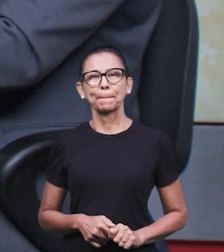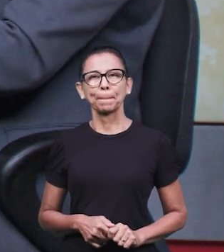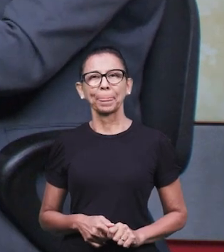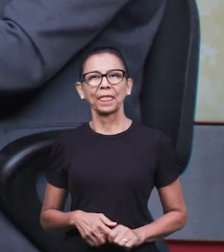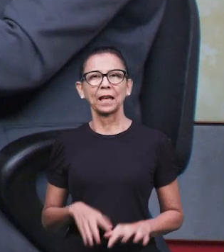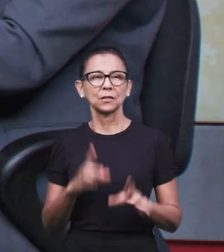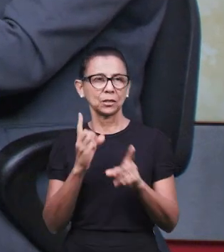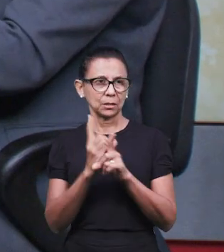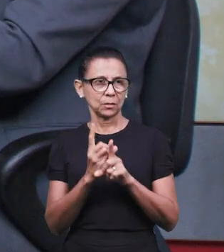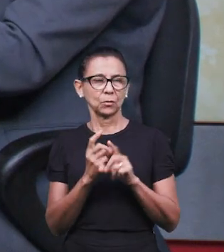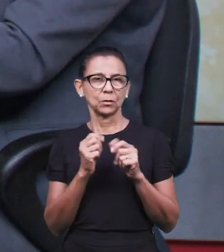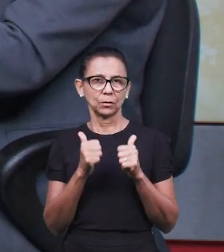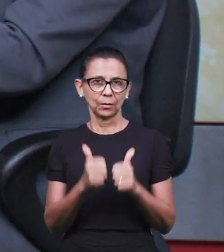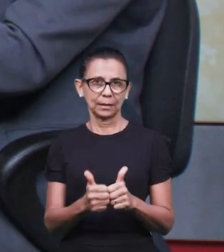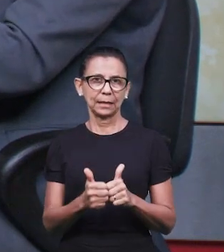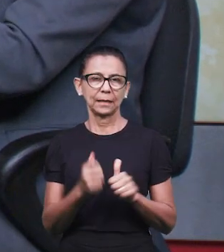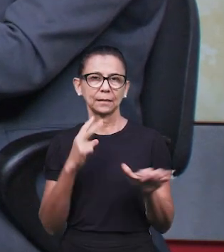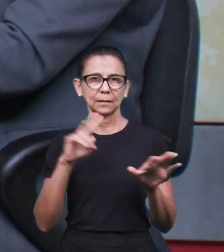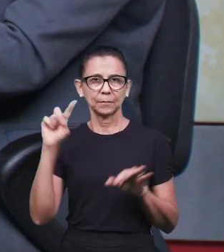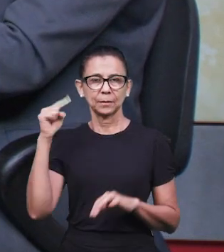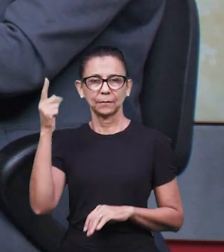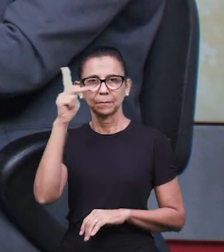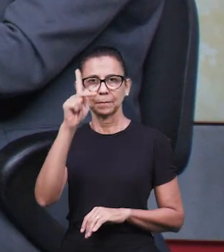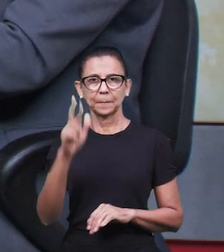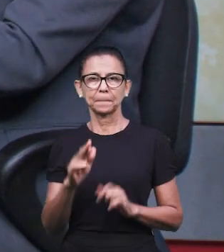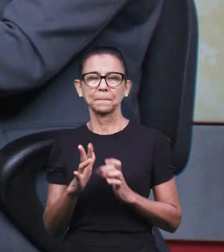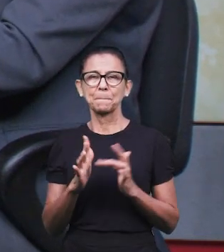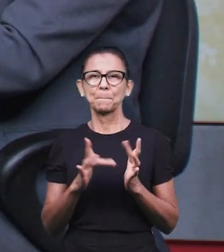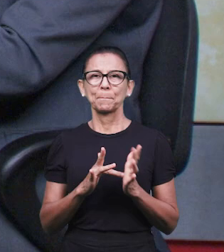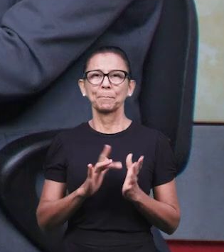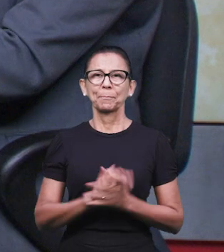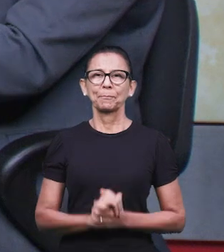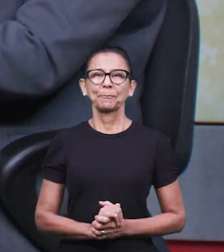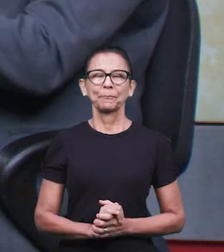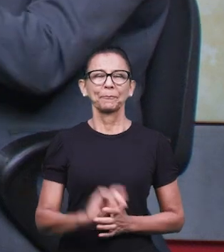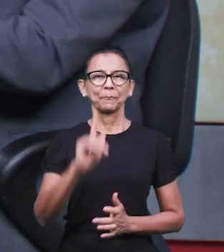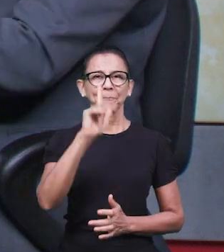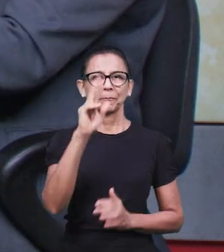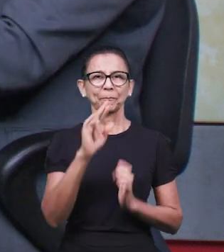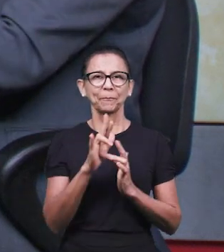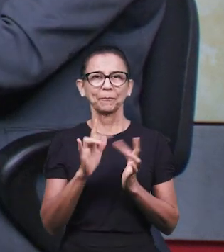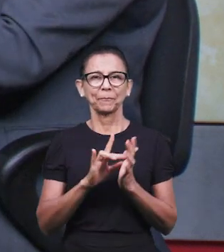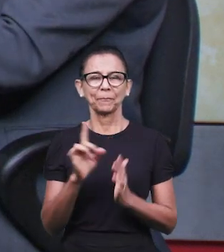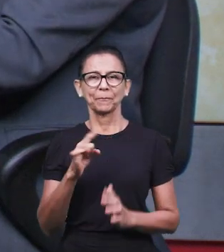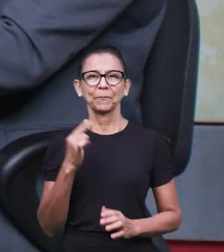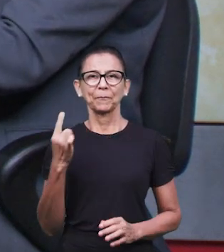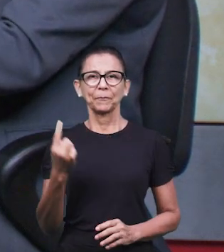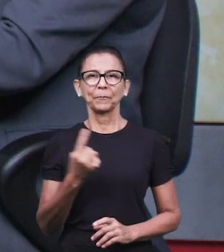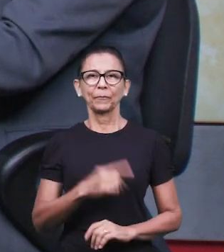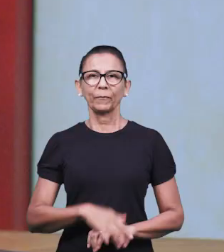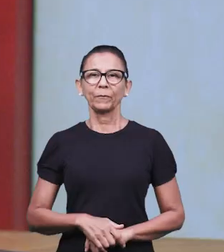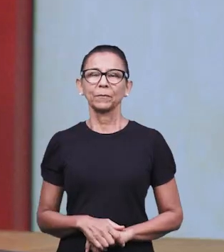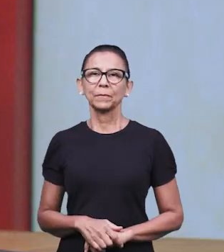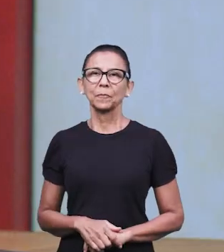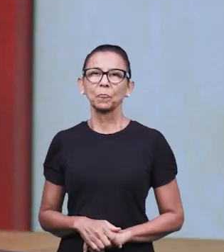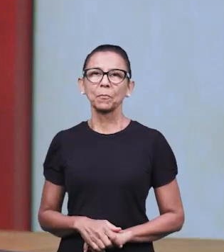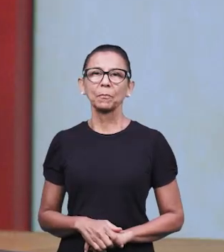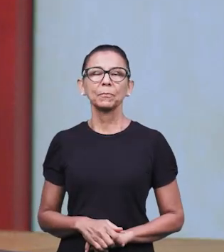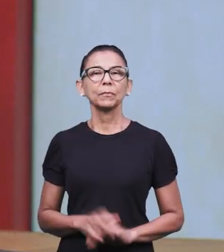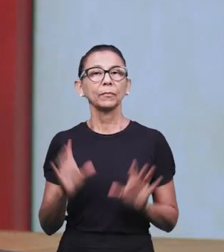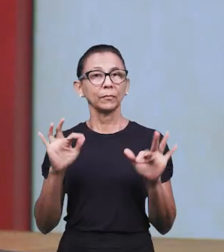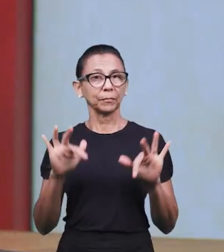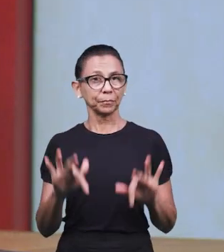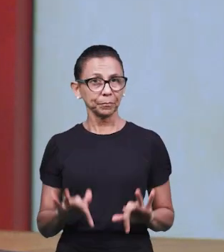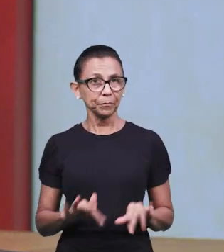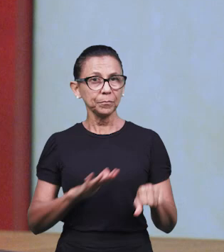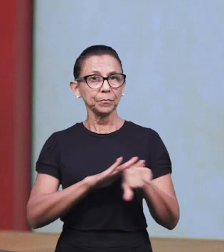vê de novo e, e se encontra com os nossos queridos na semana que vem. Paz, Senhor. Paz do Senhor Josias, paz do Senhor a todos. Muito bem, a gente chega